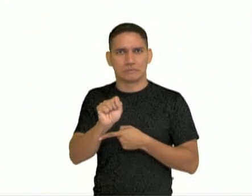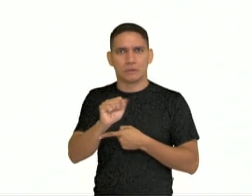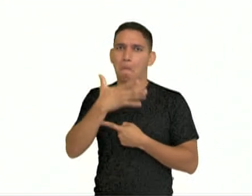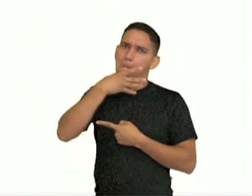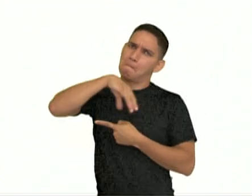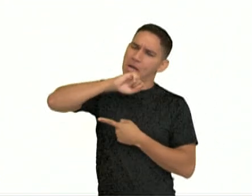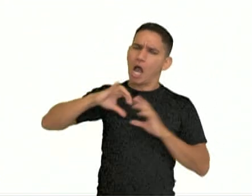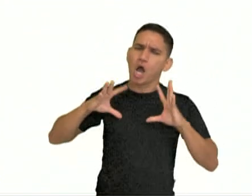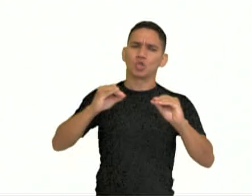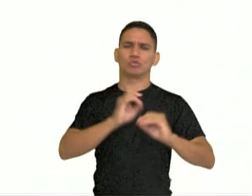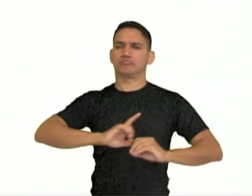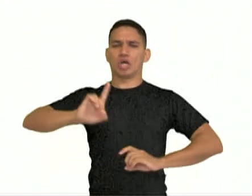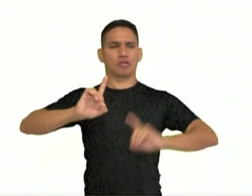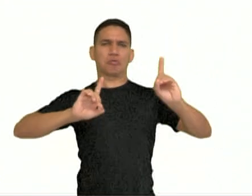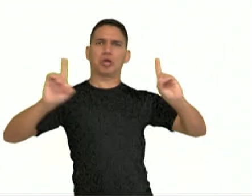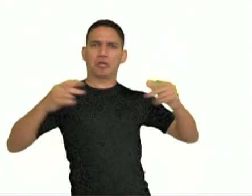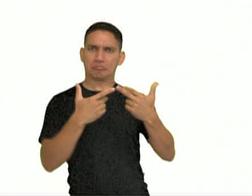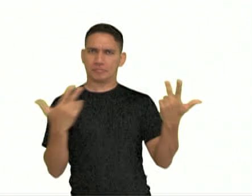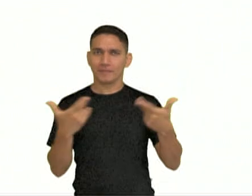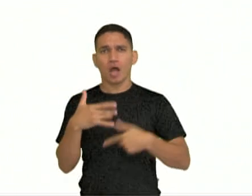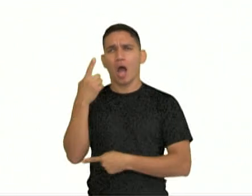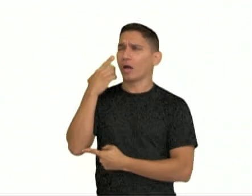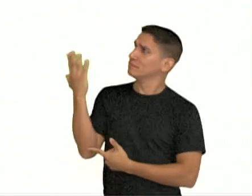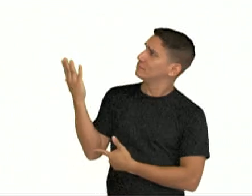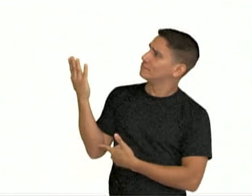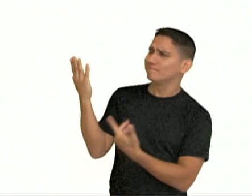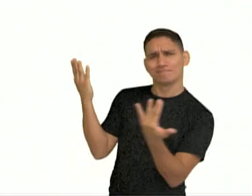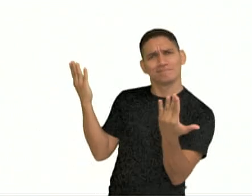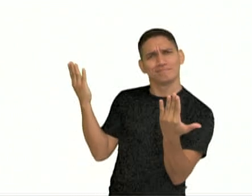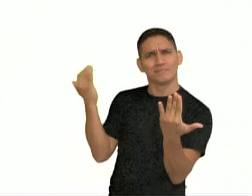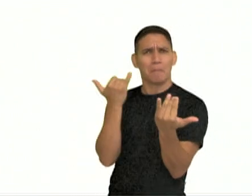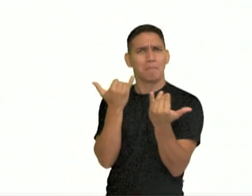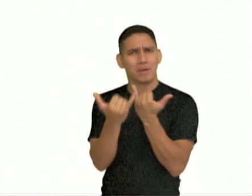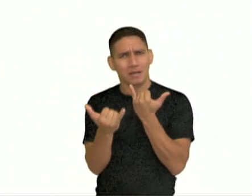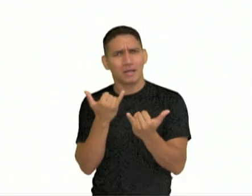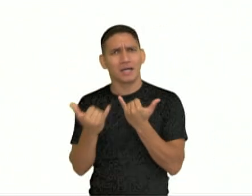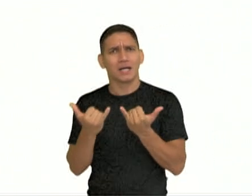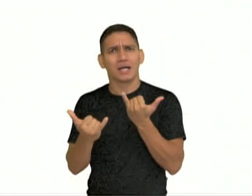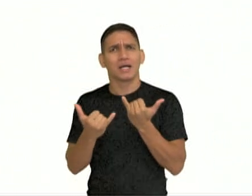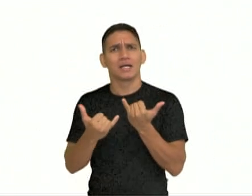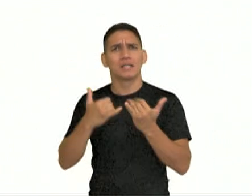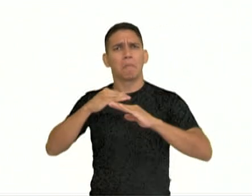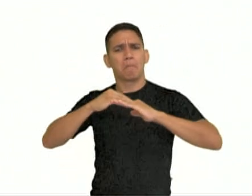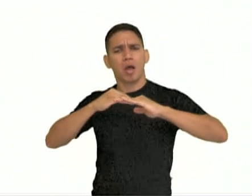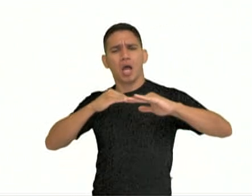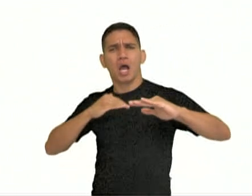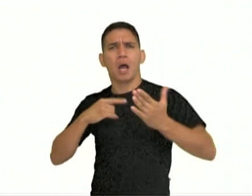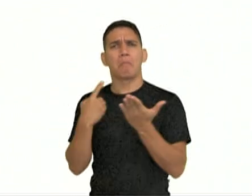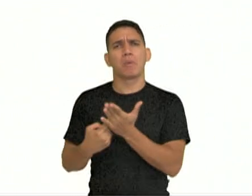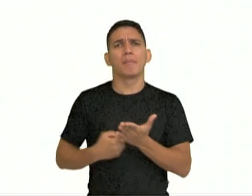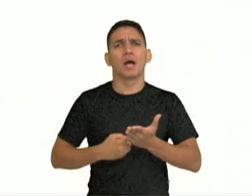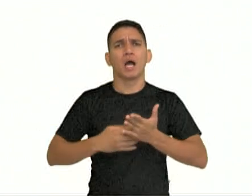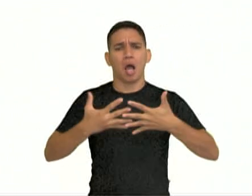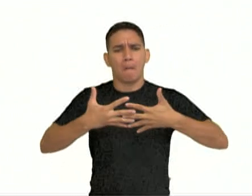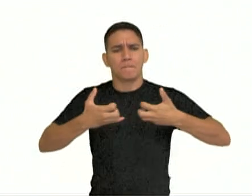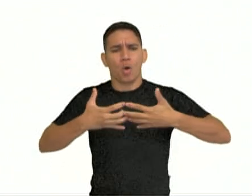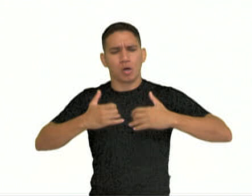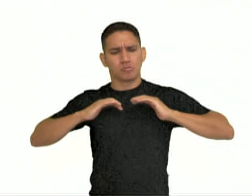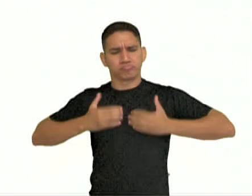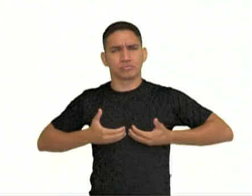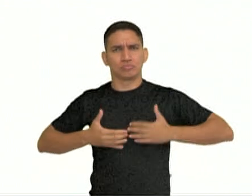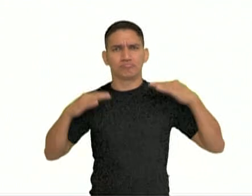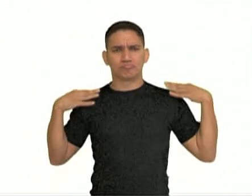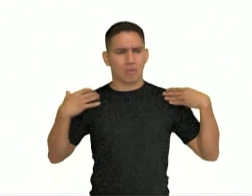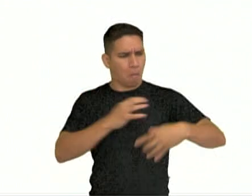segurando aqui o raio na mão. Olha só como você pode perceber uma certa influência no padrão ao valorizar a musculatura masculina